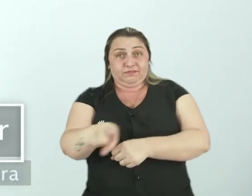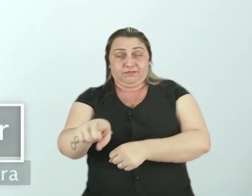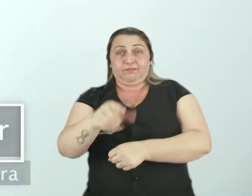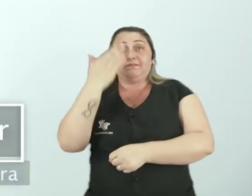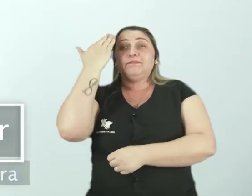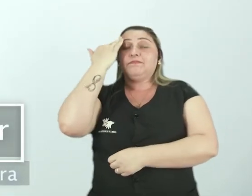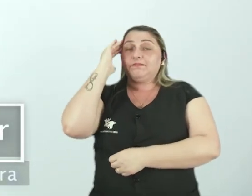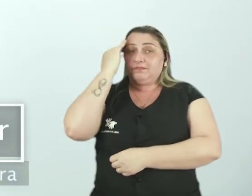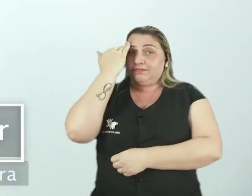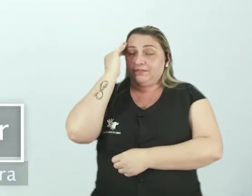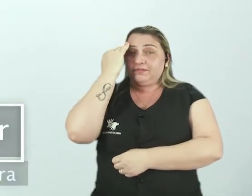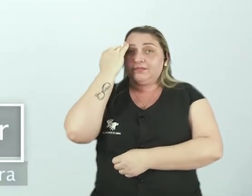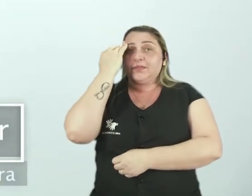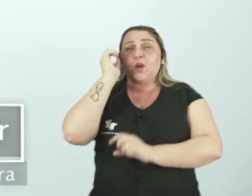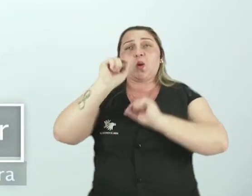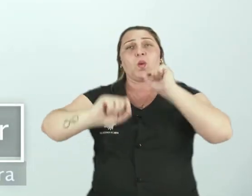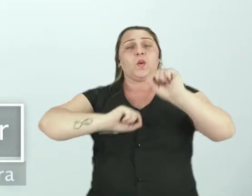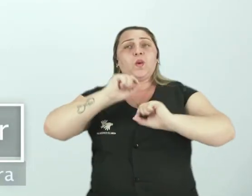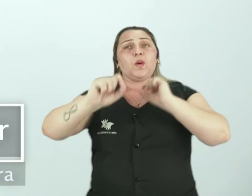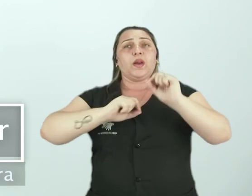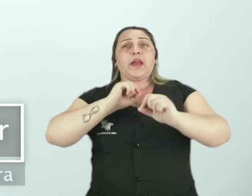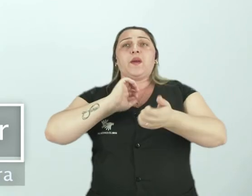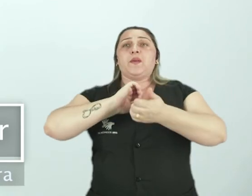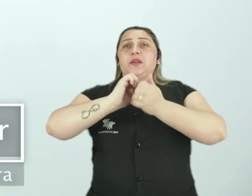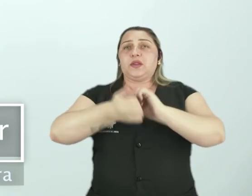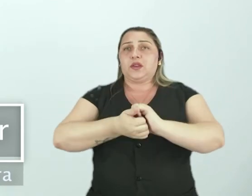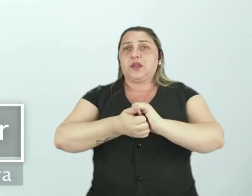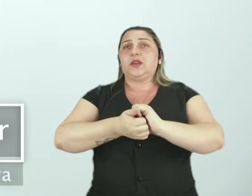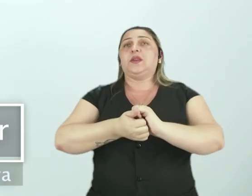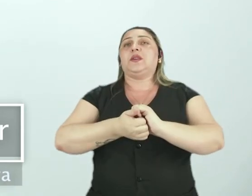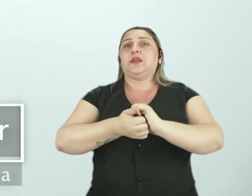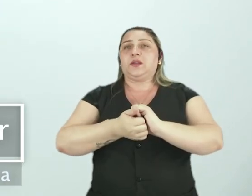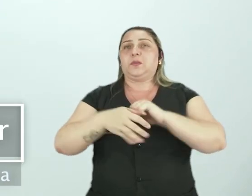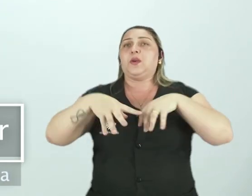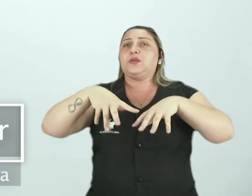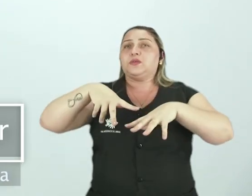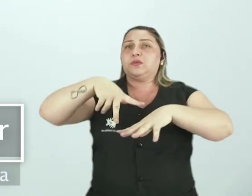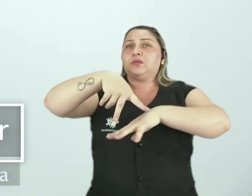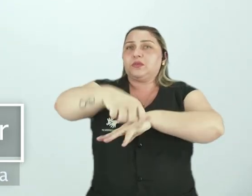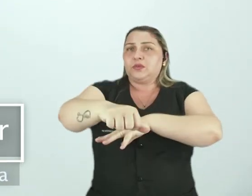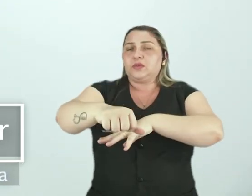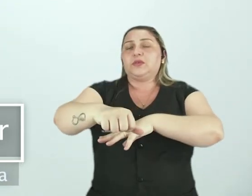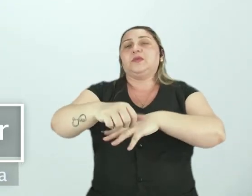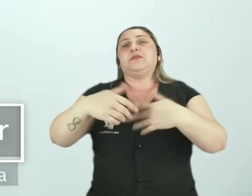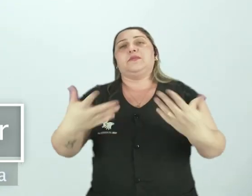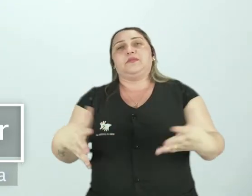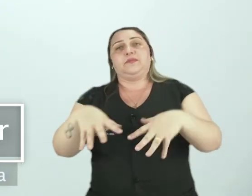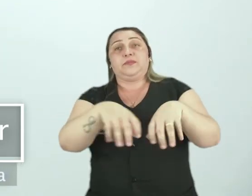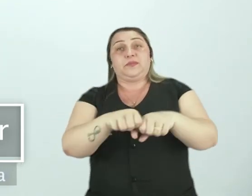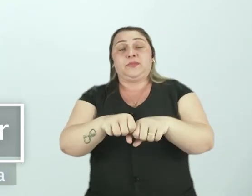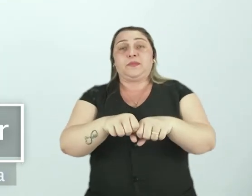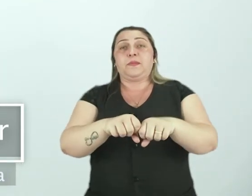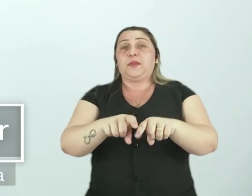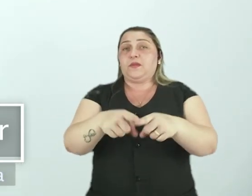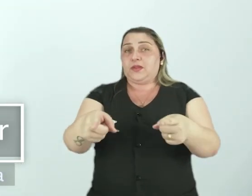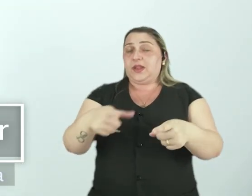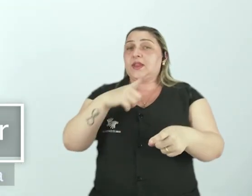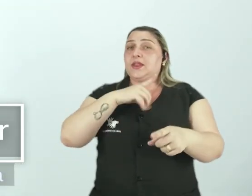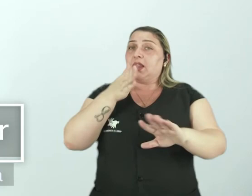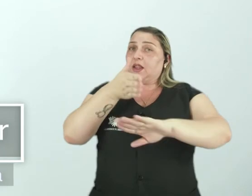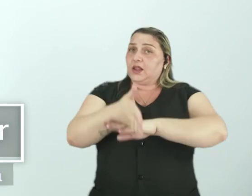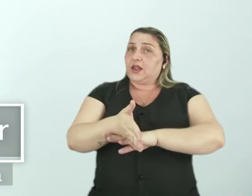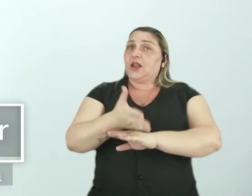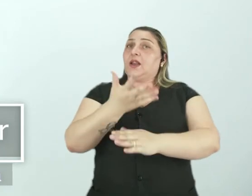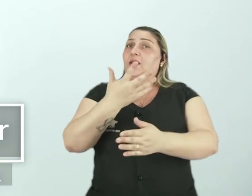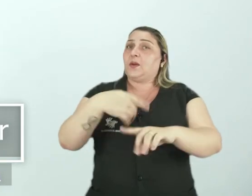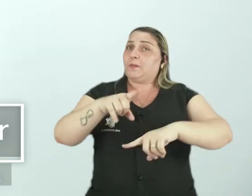tenham entendido o que são os esportes territorialistas, né, o esporte de invasão. Para vocês terem acesso